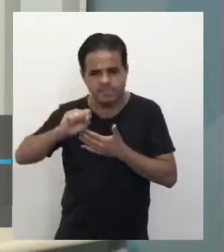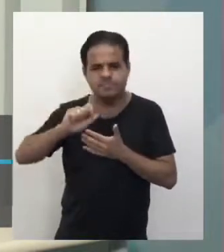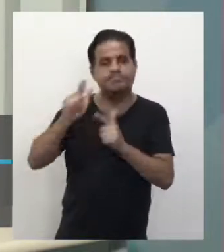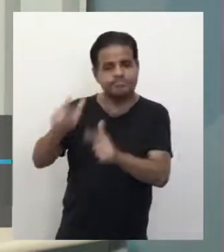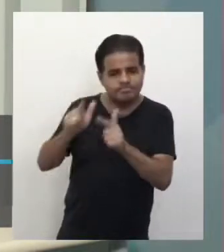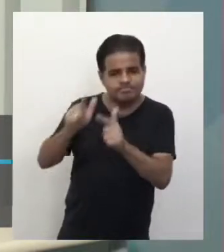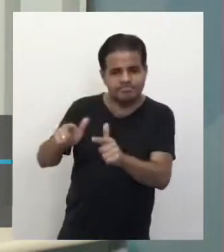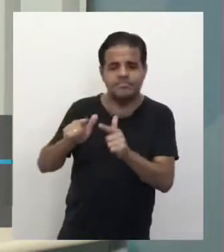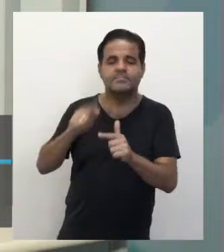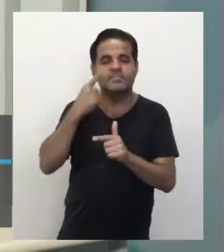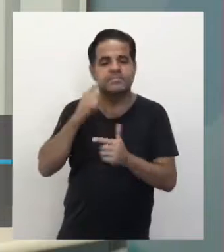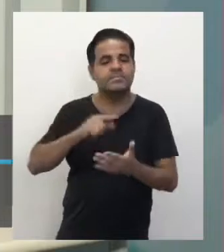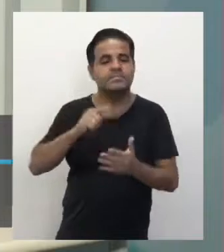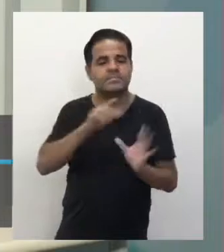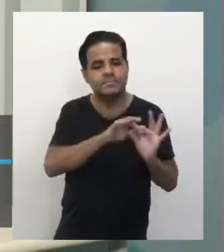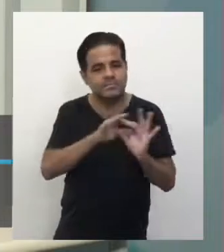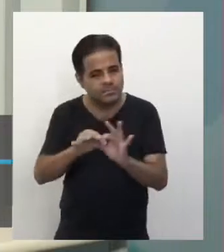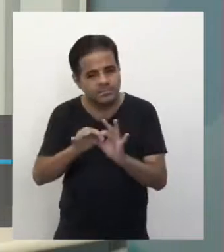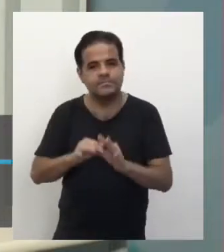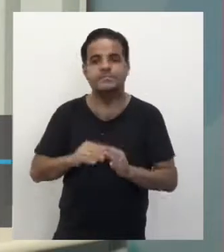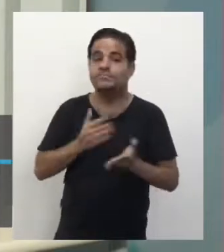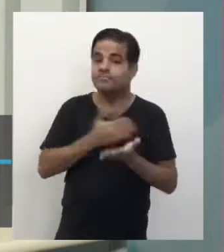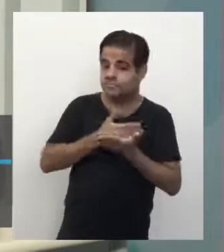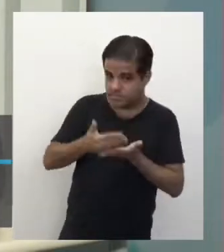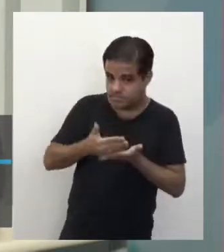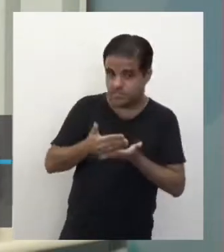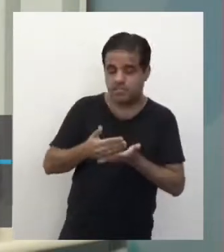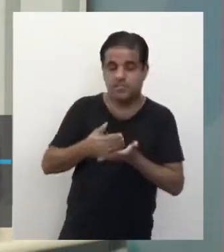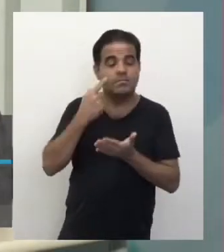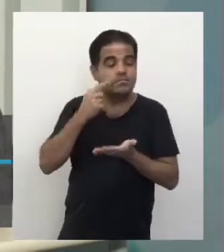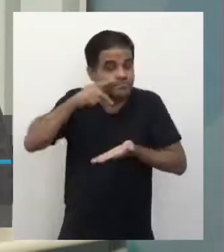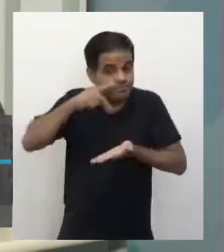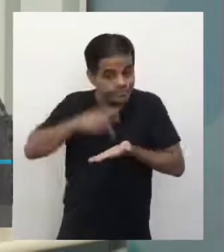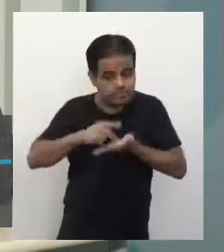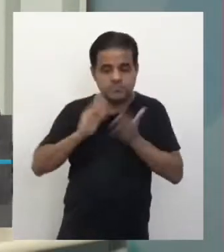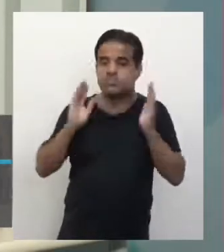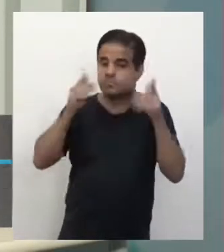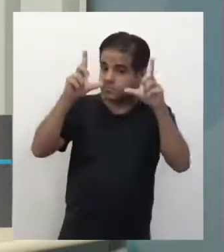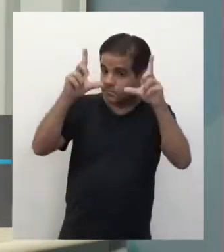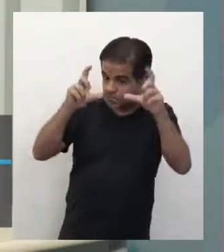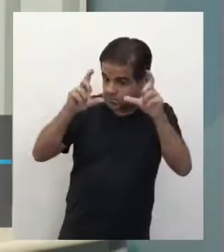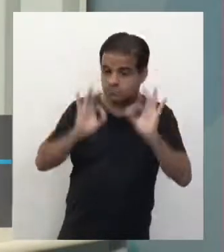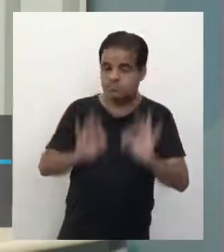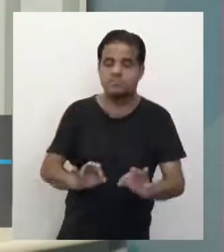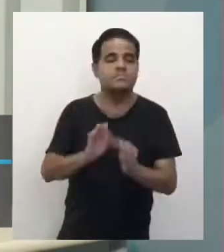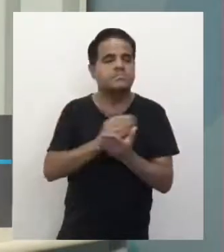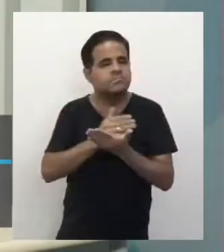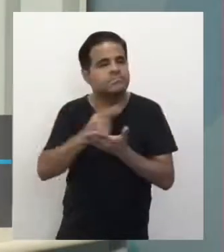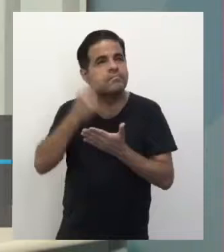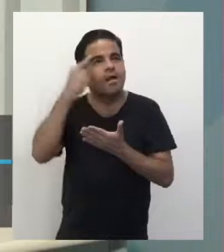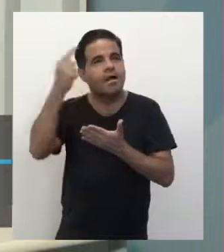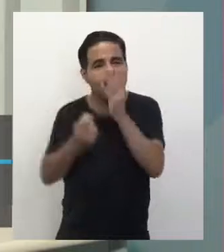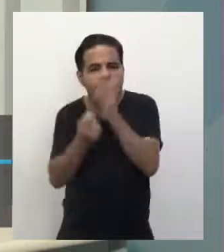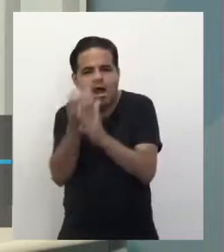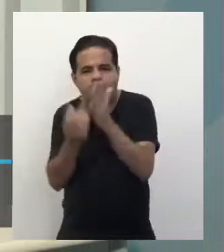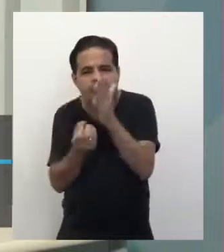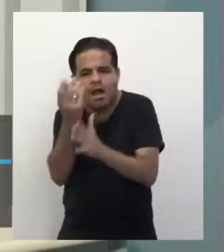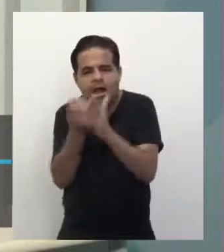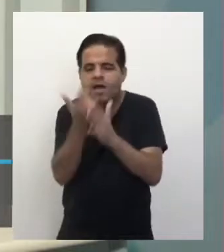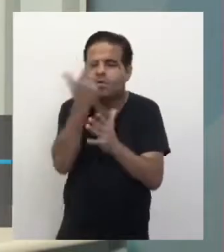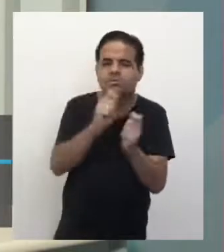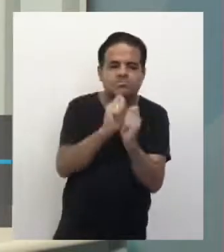nós percebemos a intertextualidade. A partir de um original, de uma fonte, nós vamos ali criando